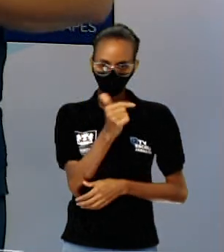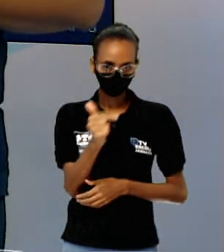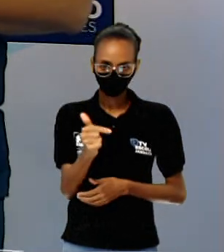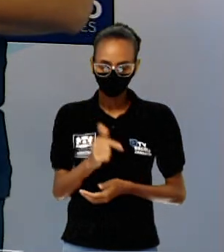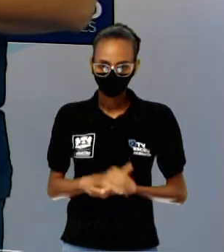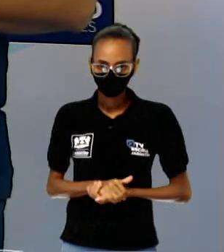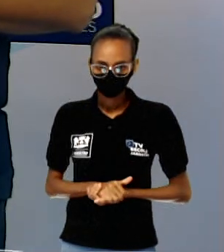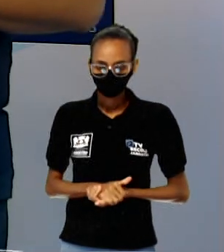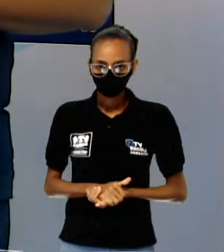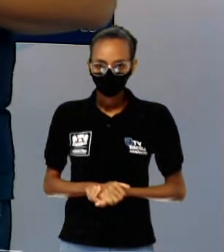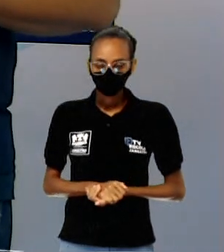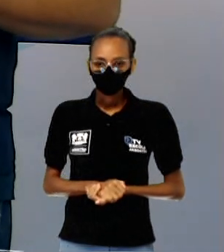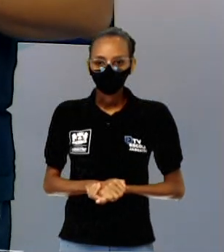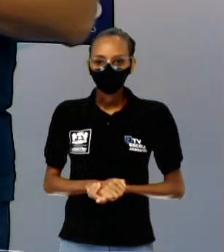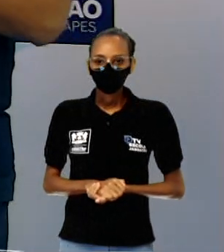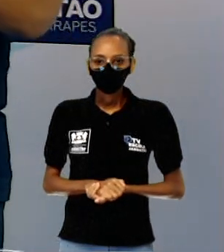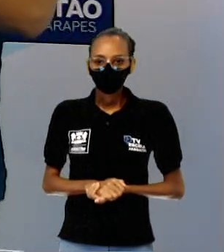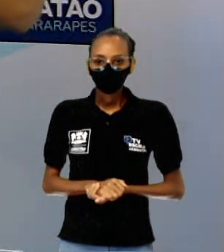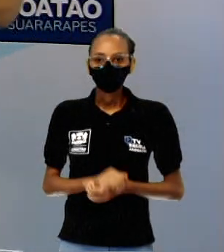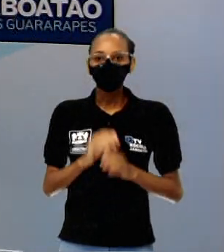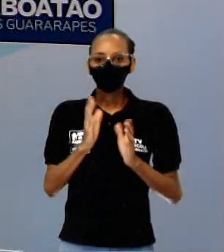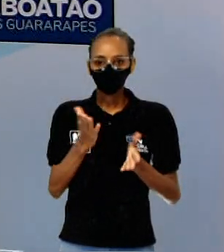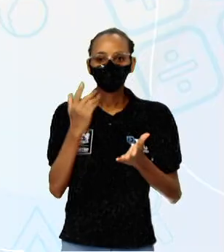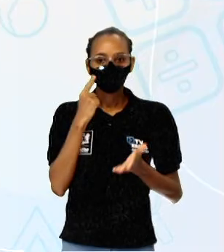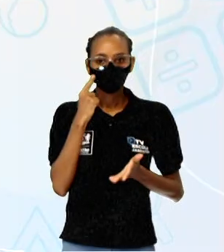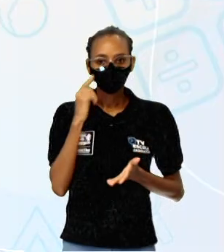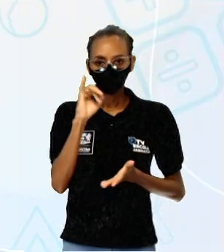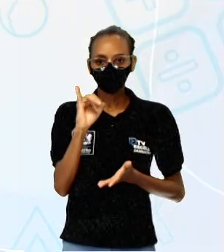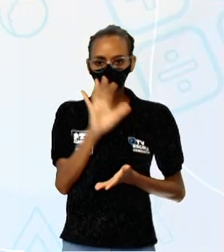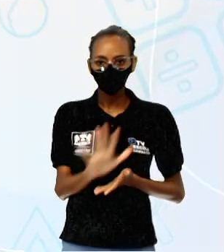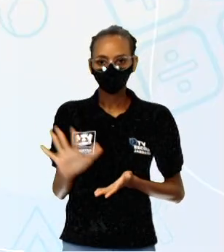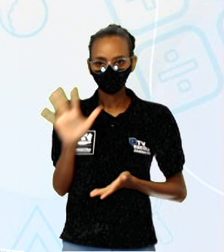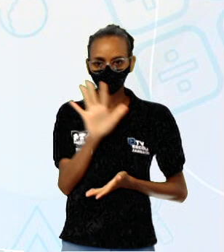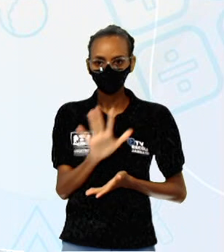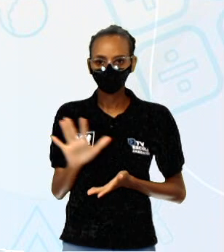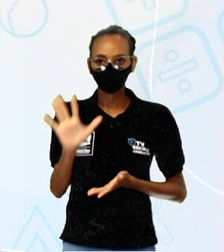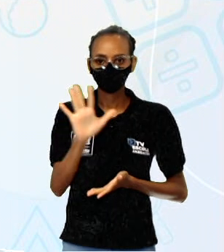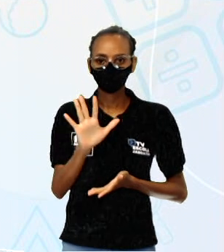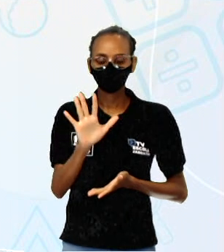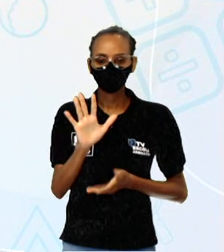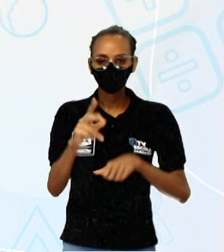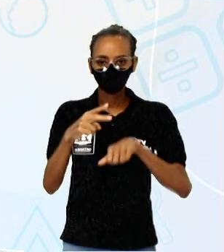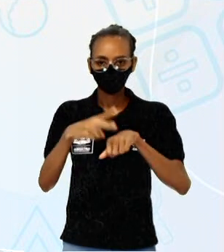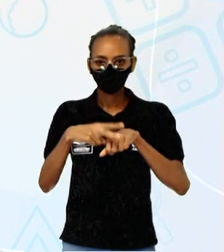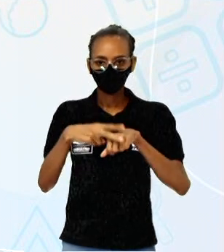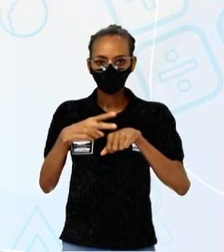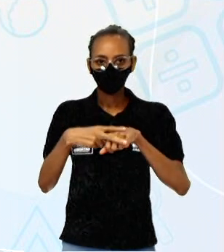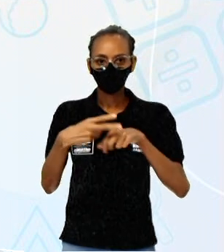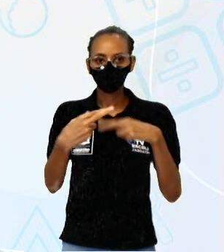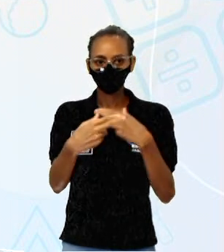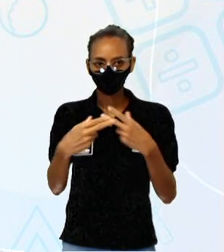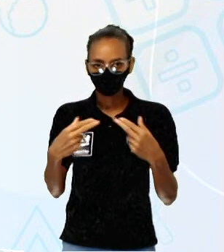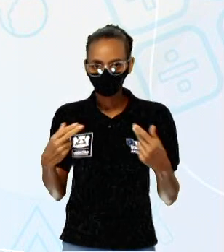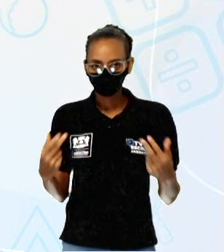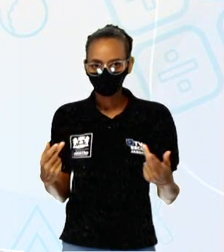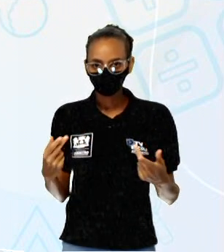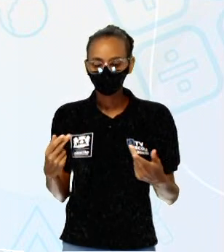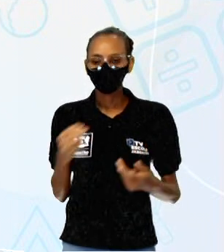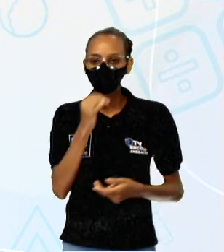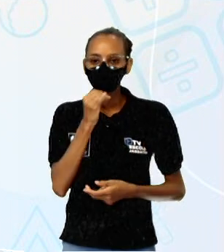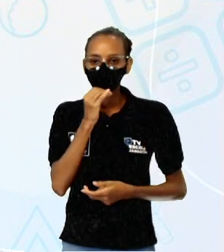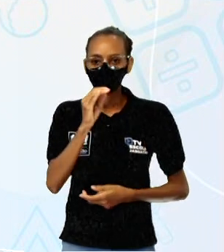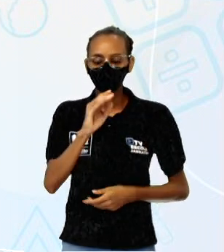passado. Já esses aí, dê uma olhadinha. Beat, no passado, também é beat, e no